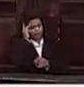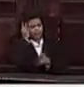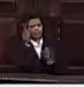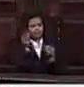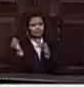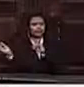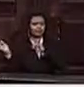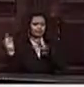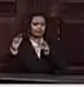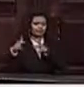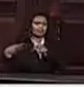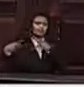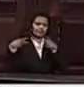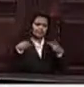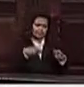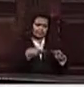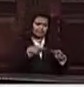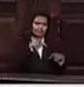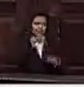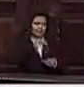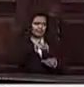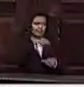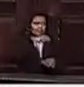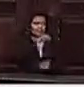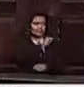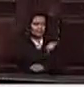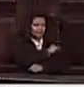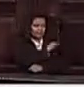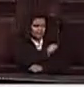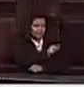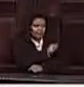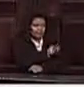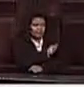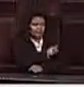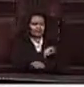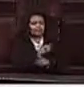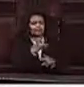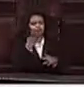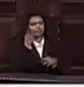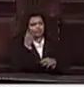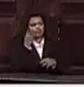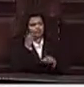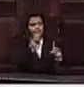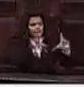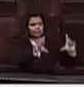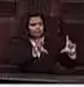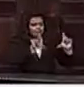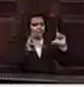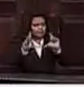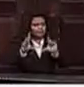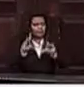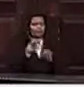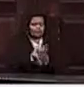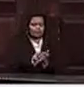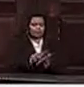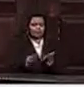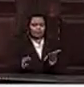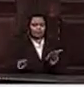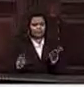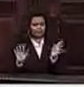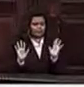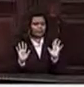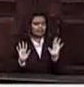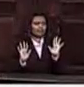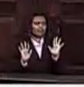Qual é o convite que eu posso fazer aos turistas nacionais ou estrangeiros para visitarem a cidade do